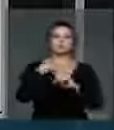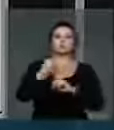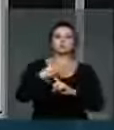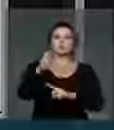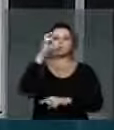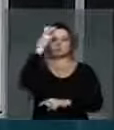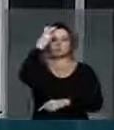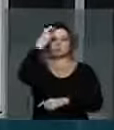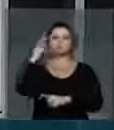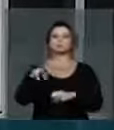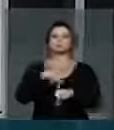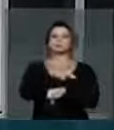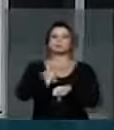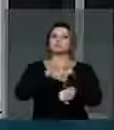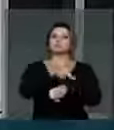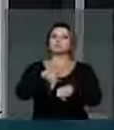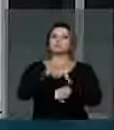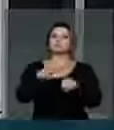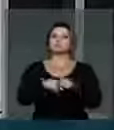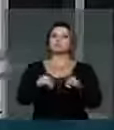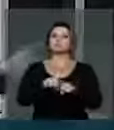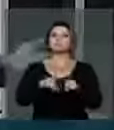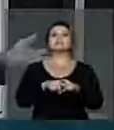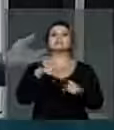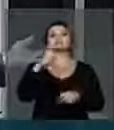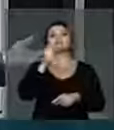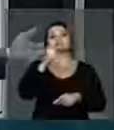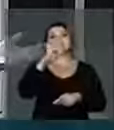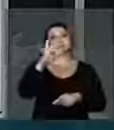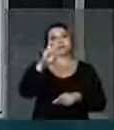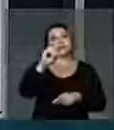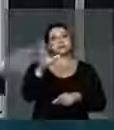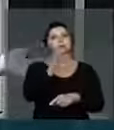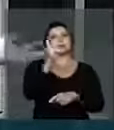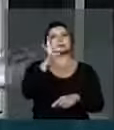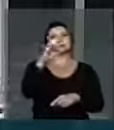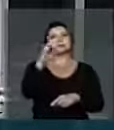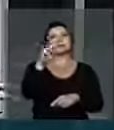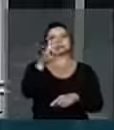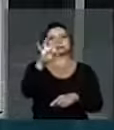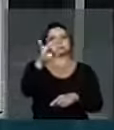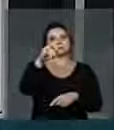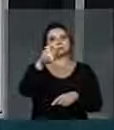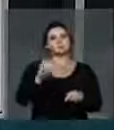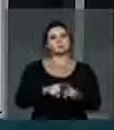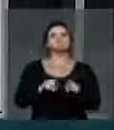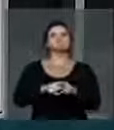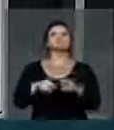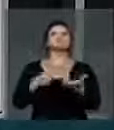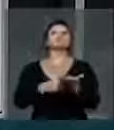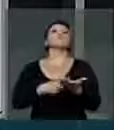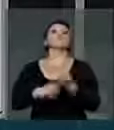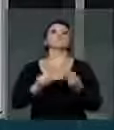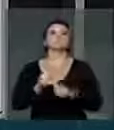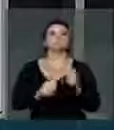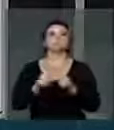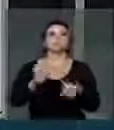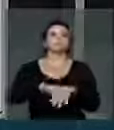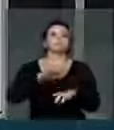país, está também a revisão do Pacto Federativo. Sem dúvida nenhuma. O Pacto Federativo